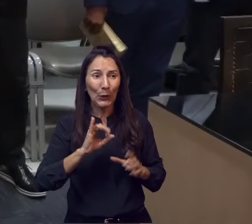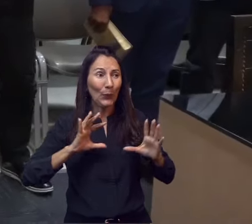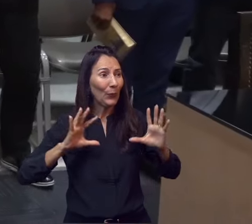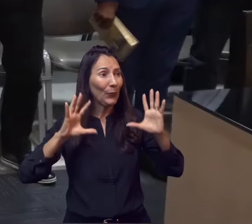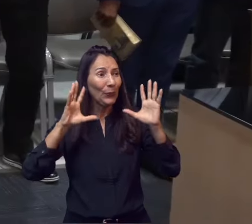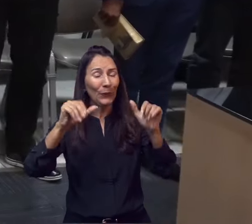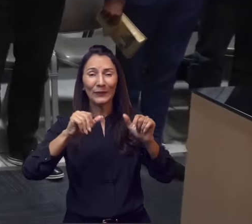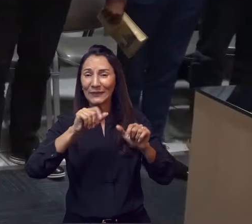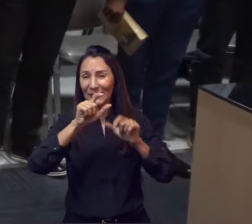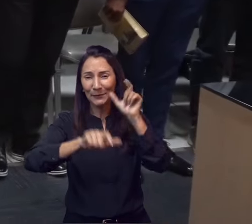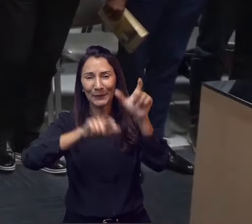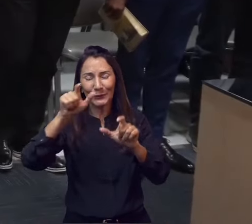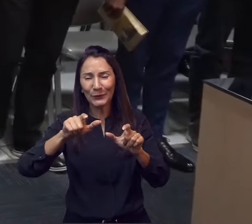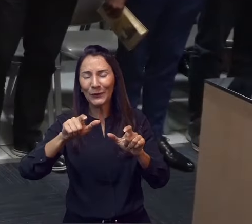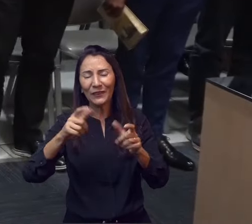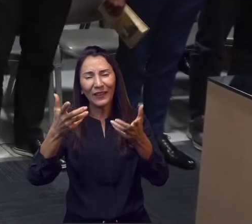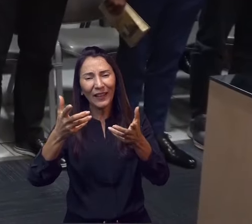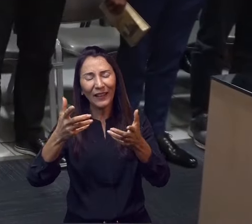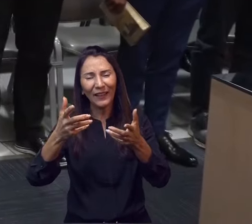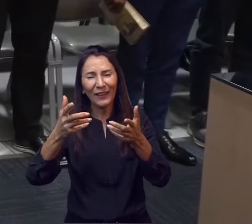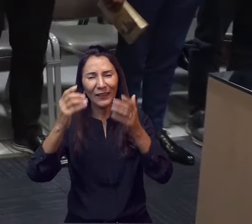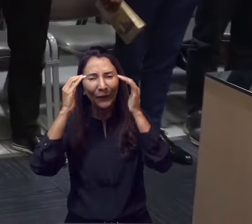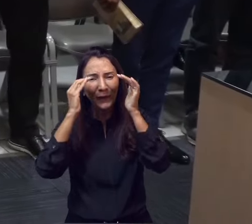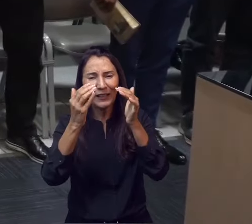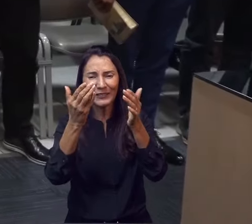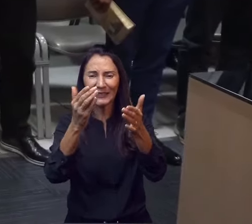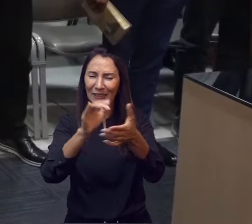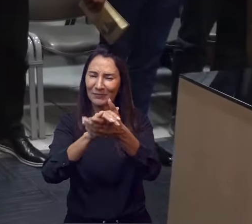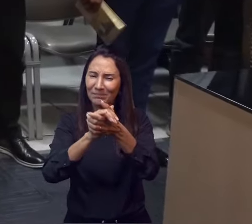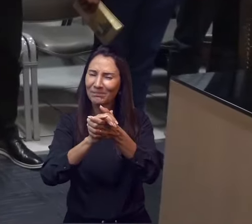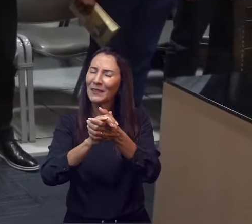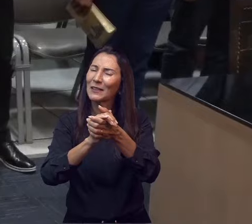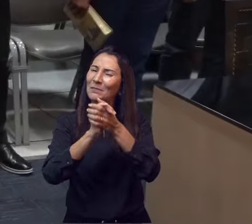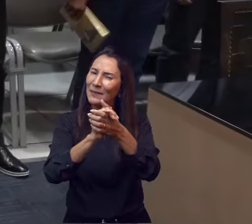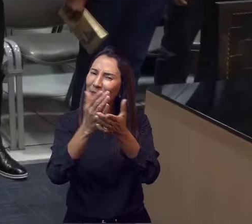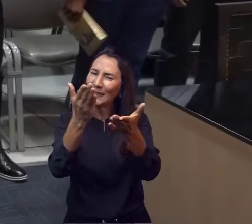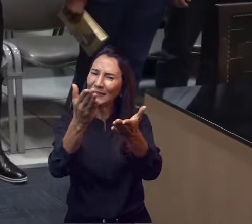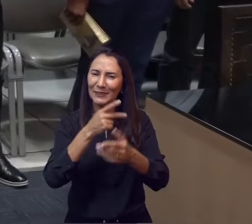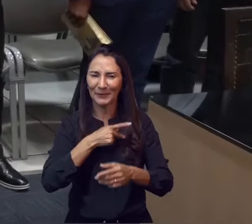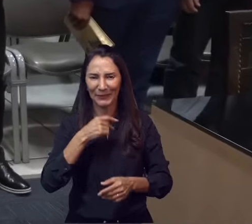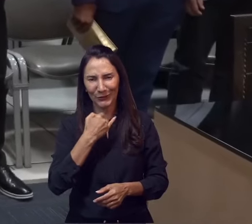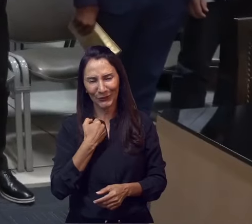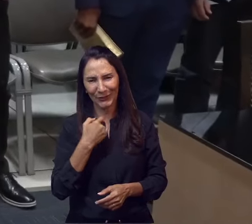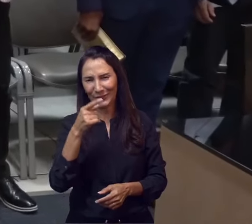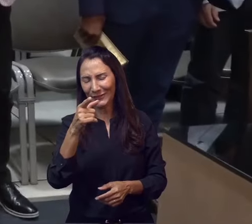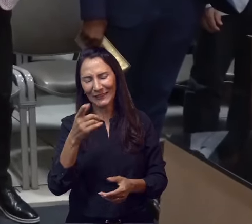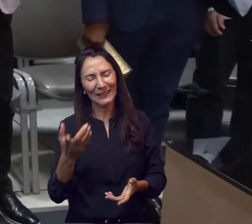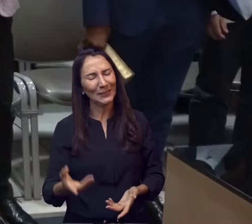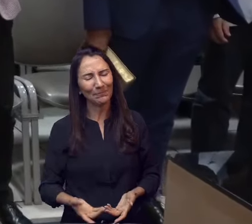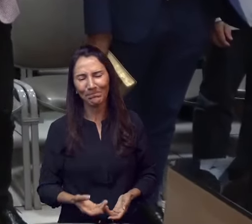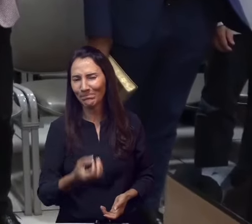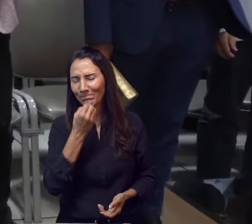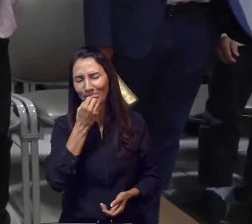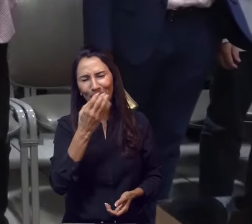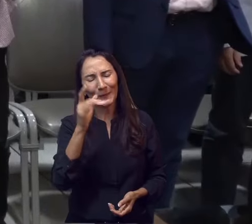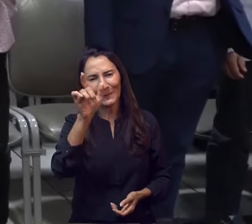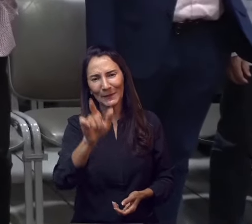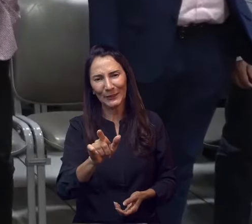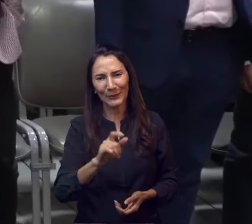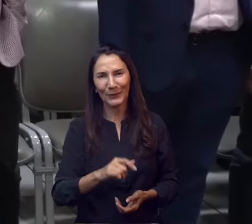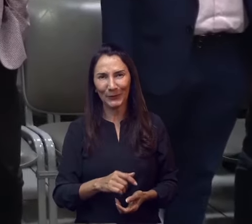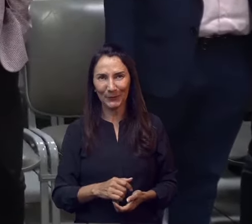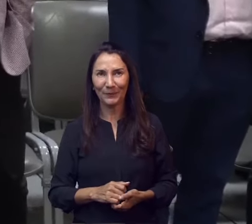tanto que você representa para igreja brasileira Amém no final mas eu quero cantar agora porque eu